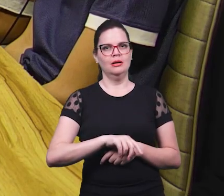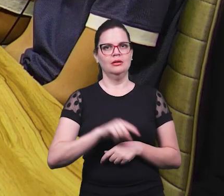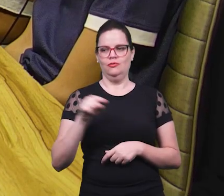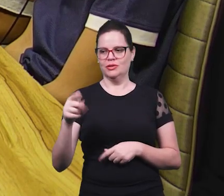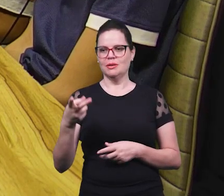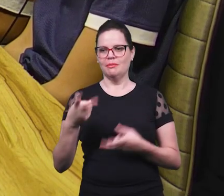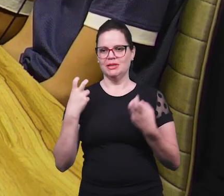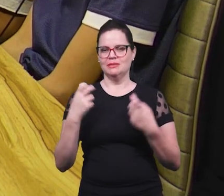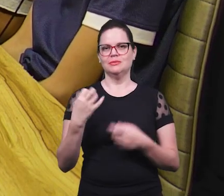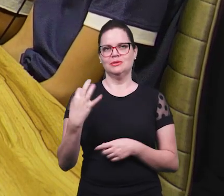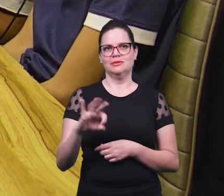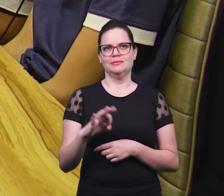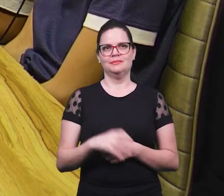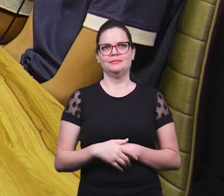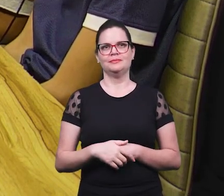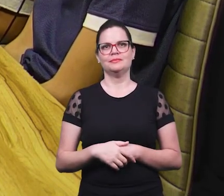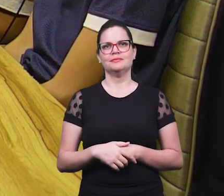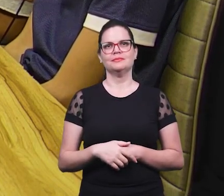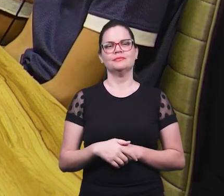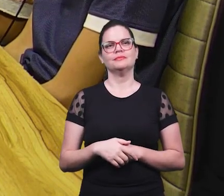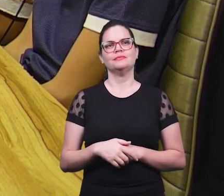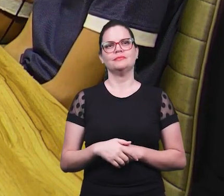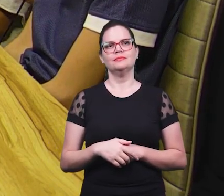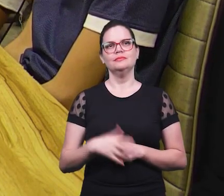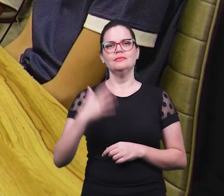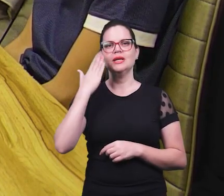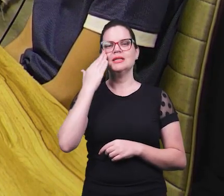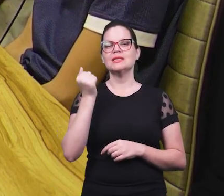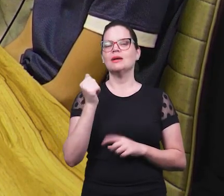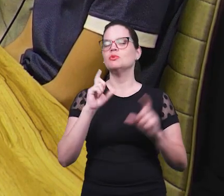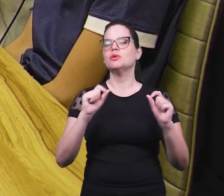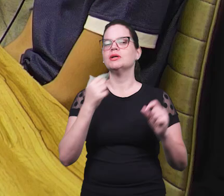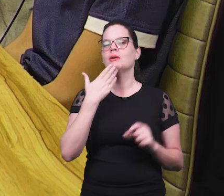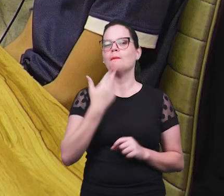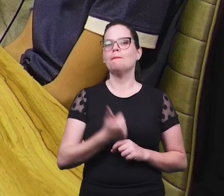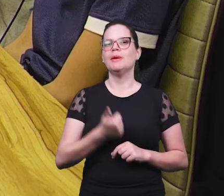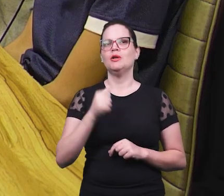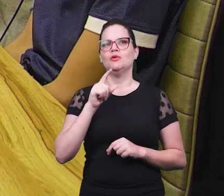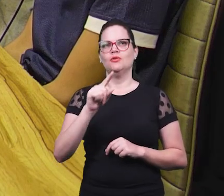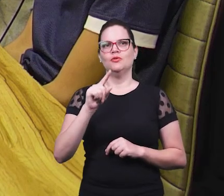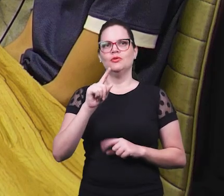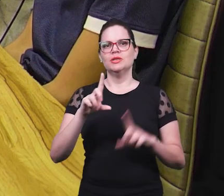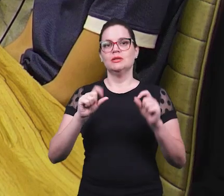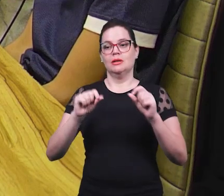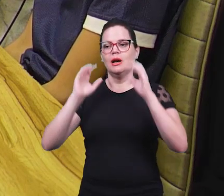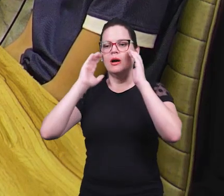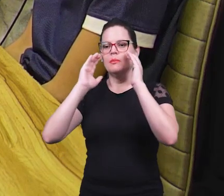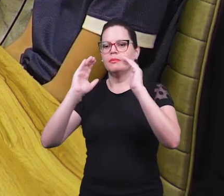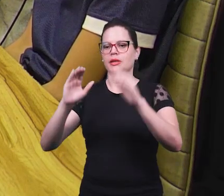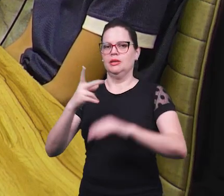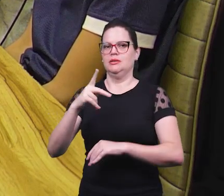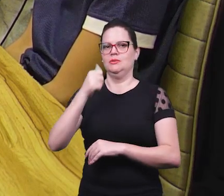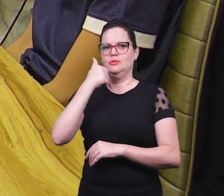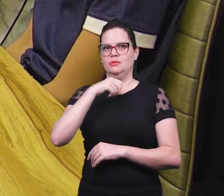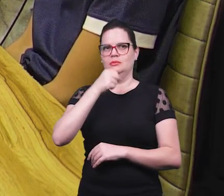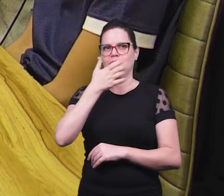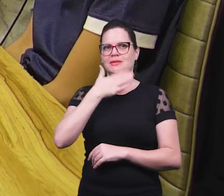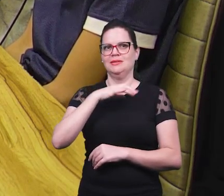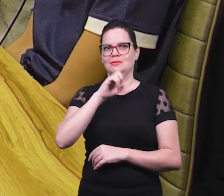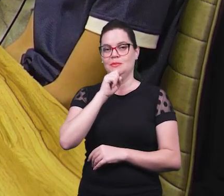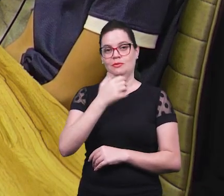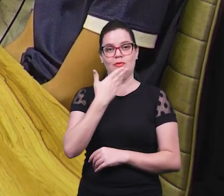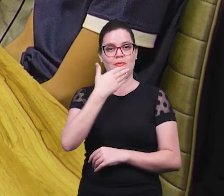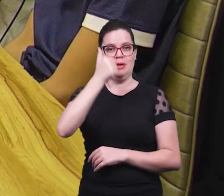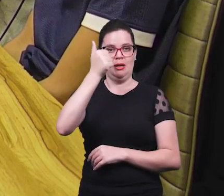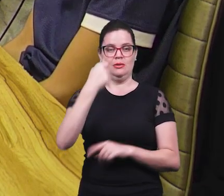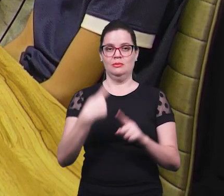Dudu? exatamente. E você sabe o que que Uhum. foi o melhor de tudo, Eduardo? Você ter ouvido o conselho dos seus pais. Porque